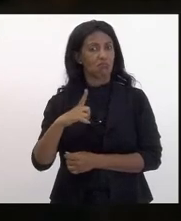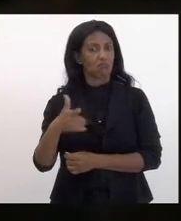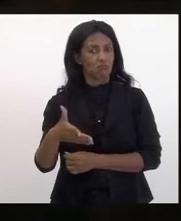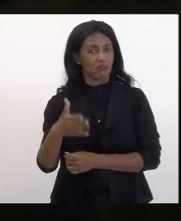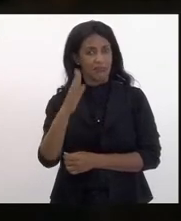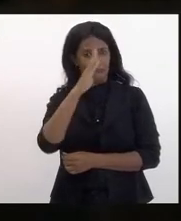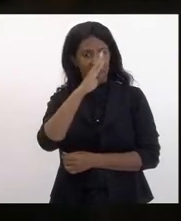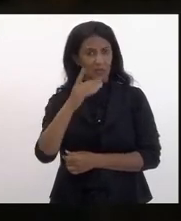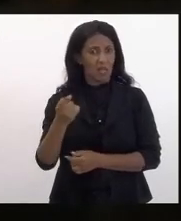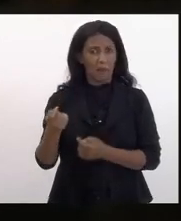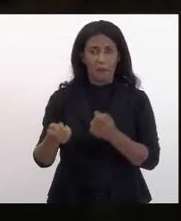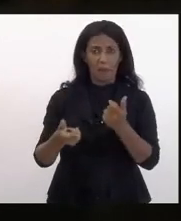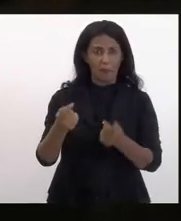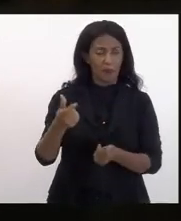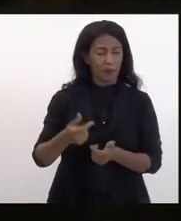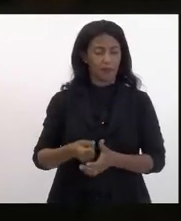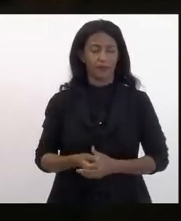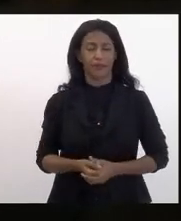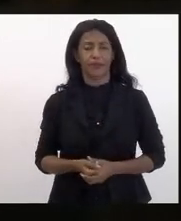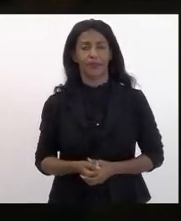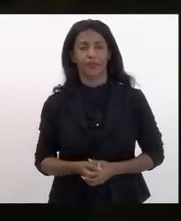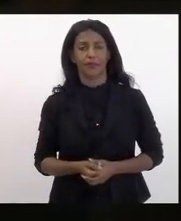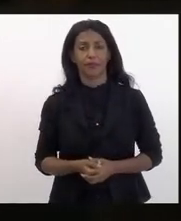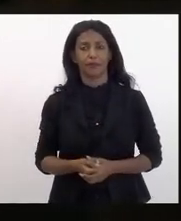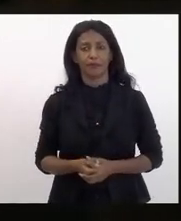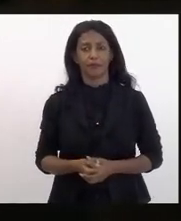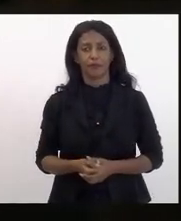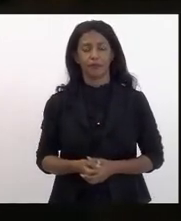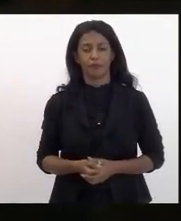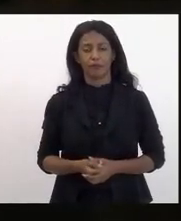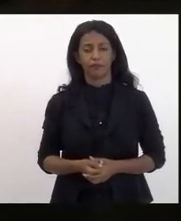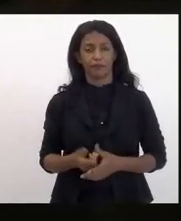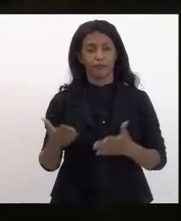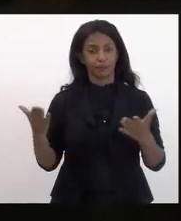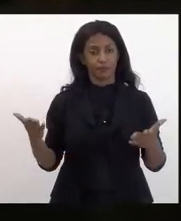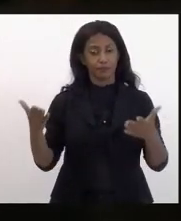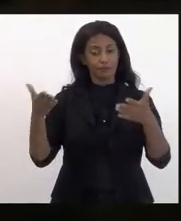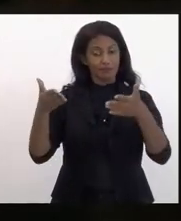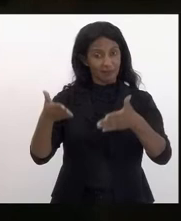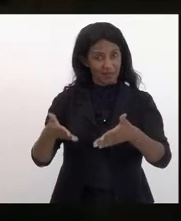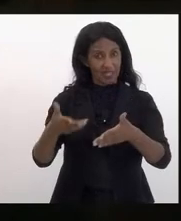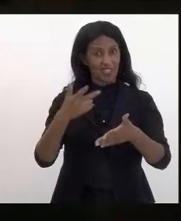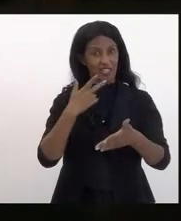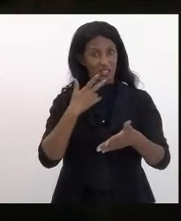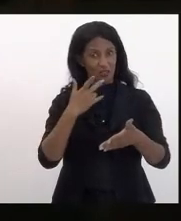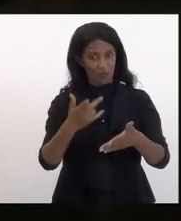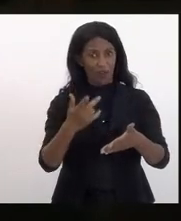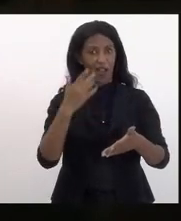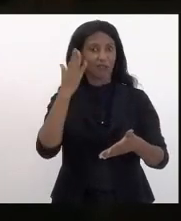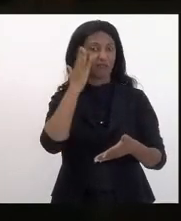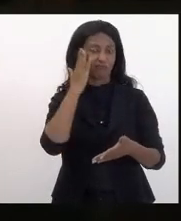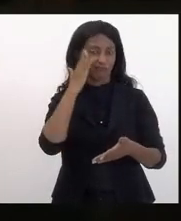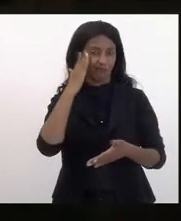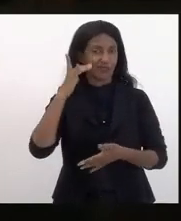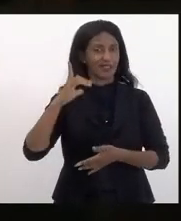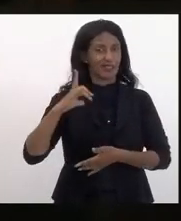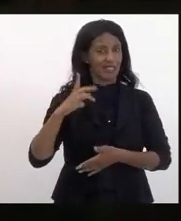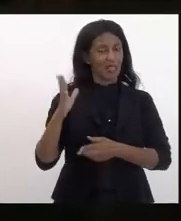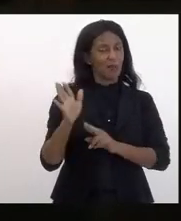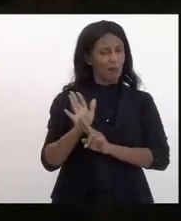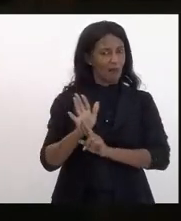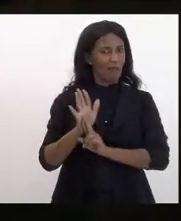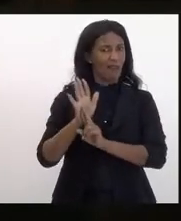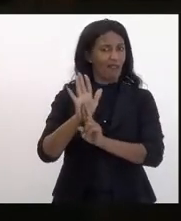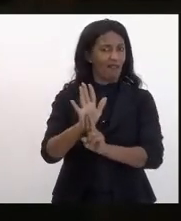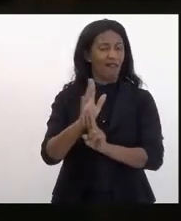existentes, não são muitos. Mas esses que aqui cito têm uma